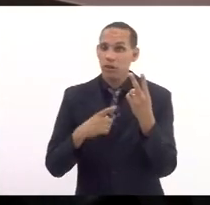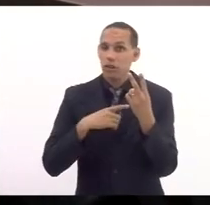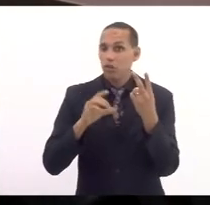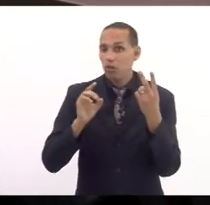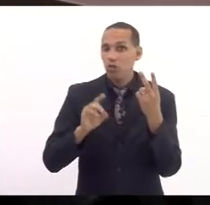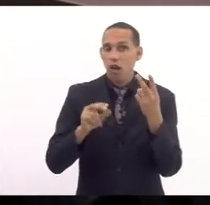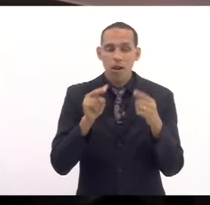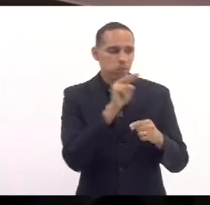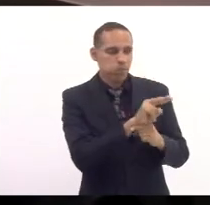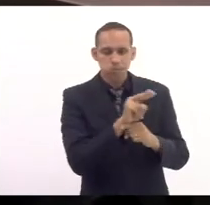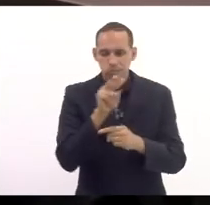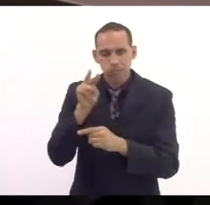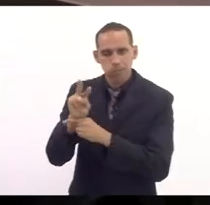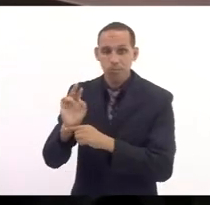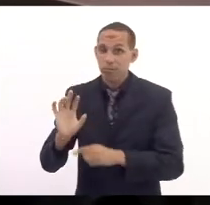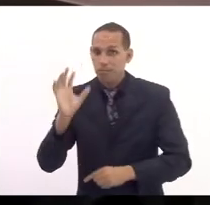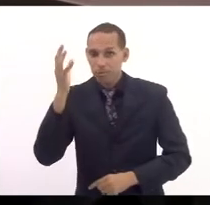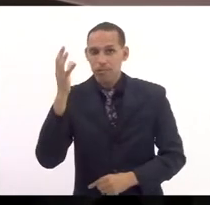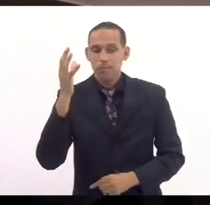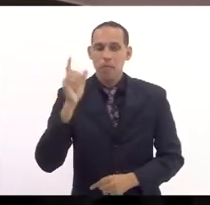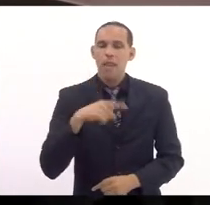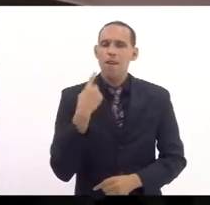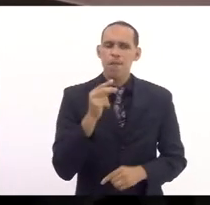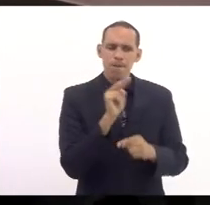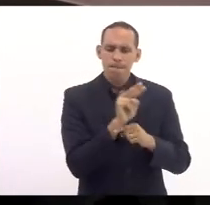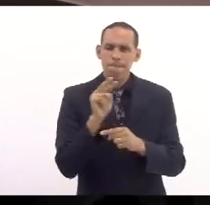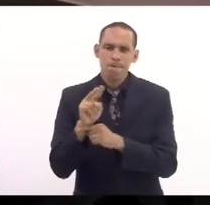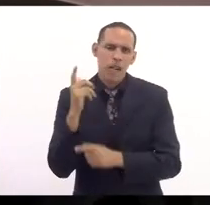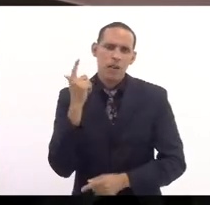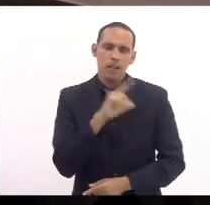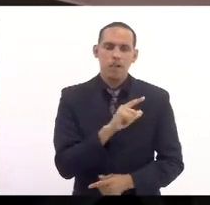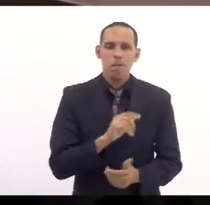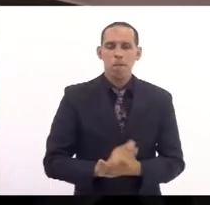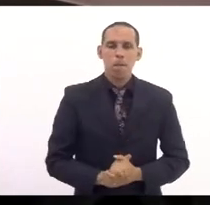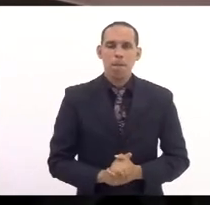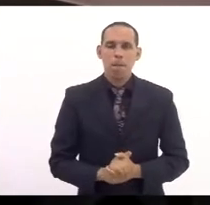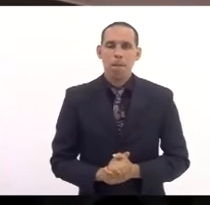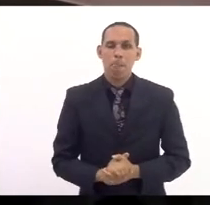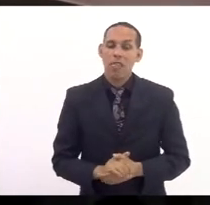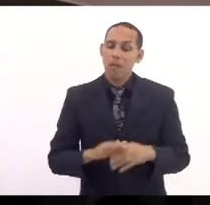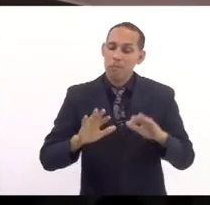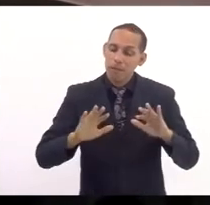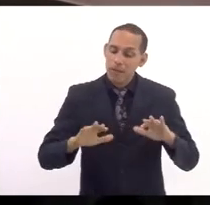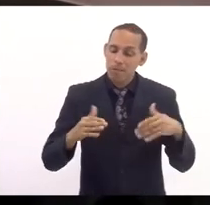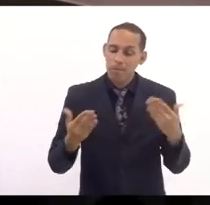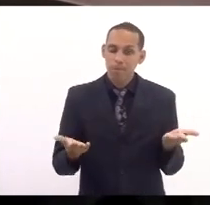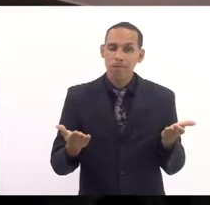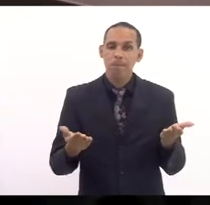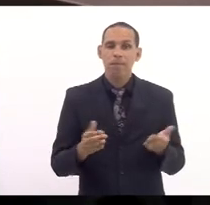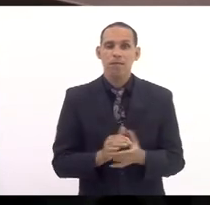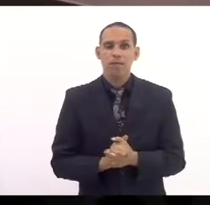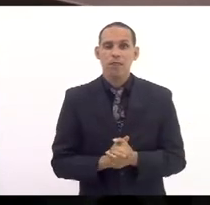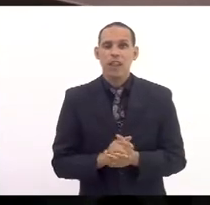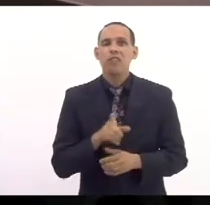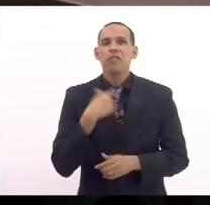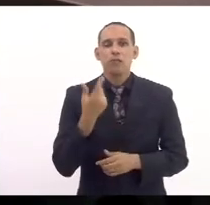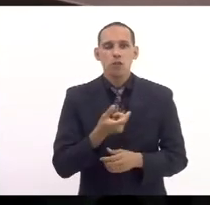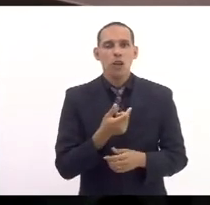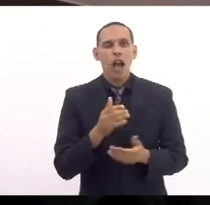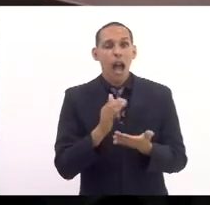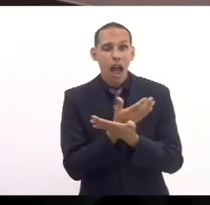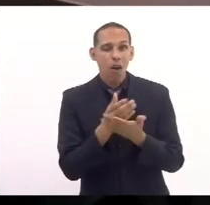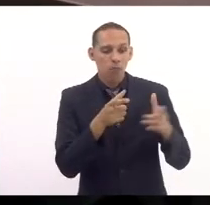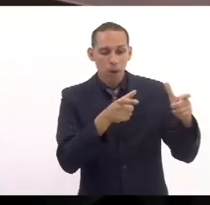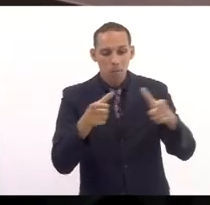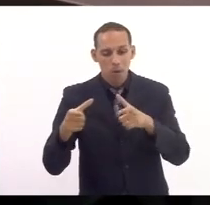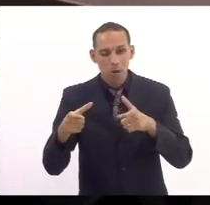essas ocorrências. Conseguimos atender e, ainda assim, operamos em alguns ramais essa